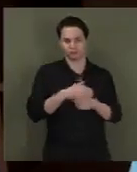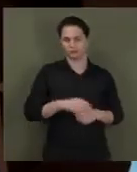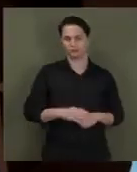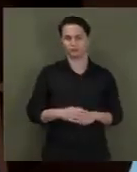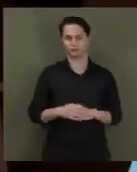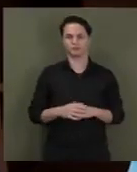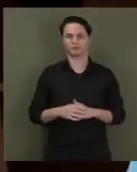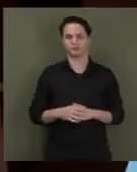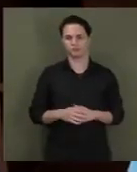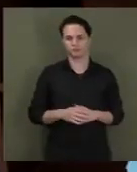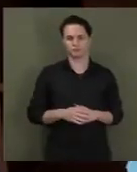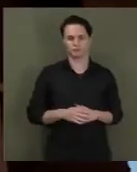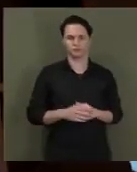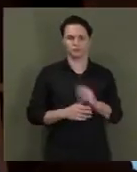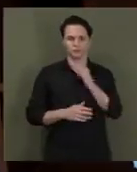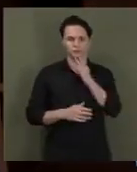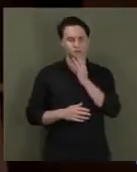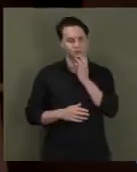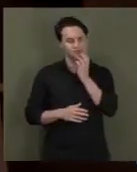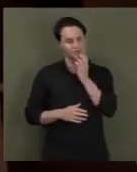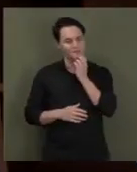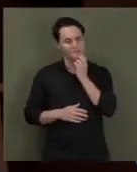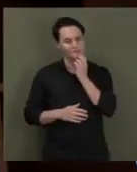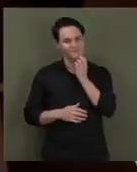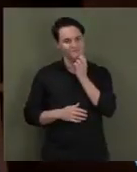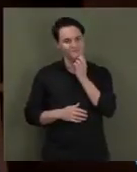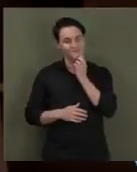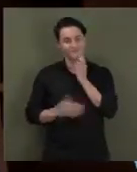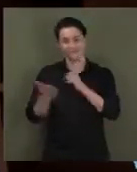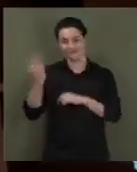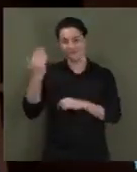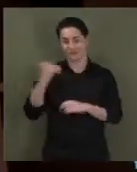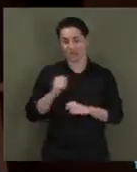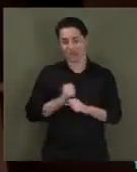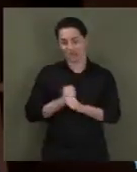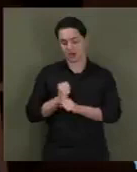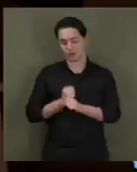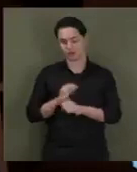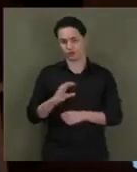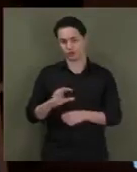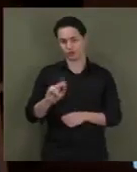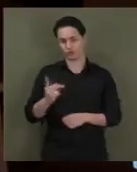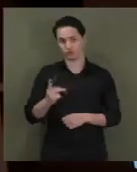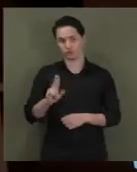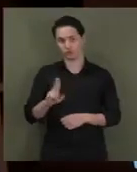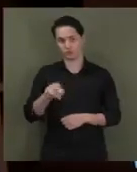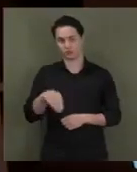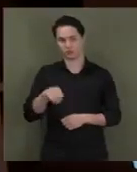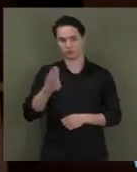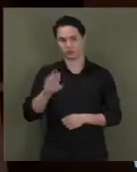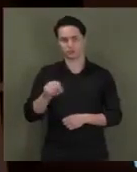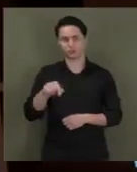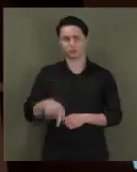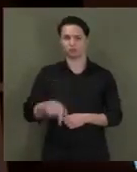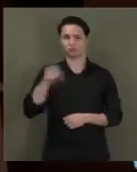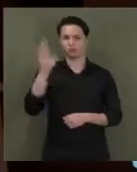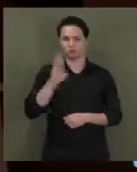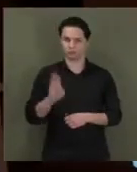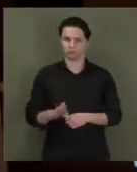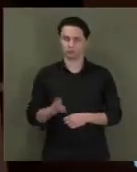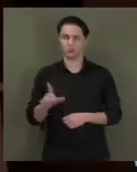esquecidas. Durante os chamados anos de chumbo no Brasil, houve